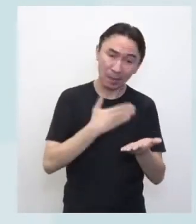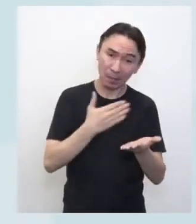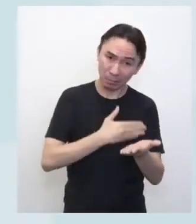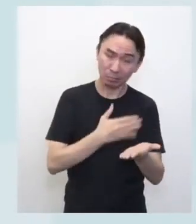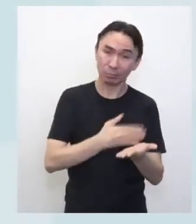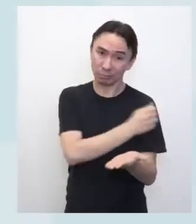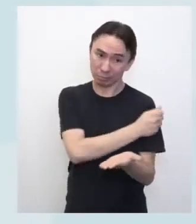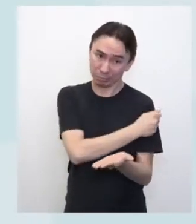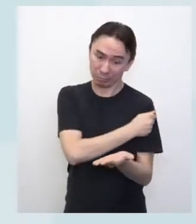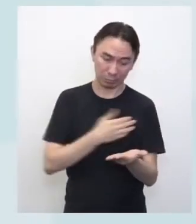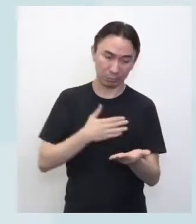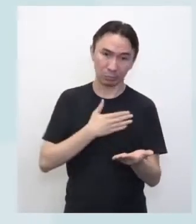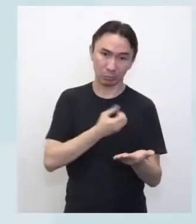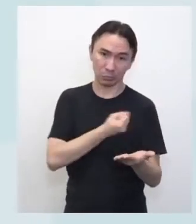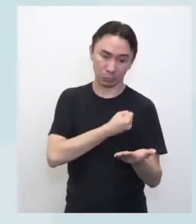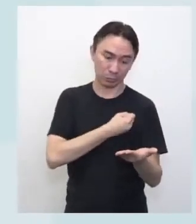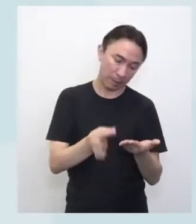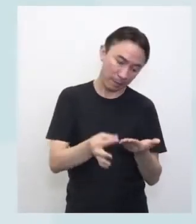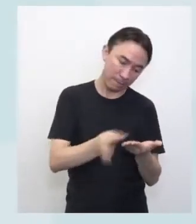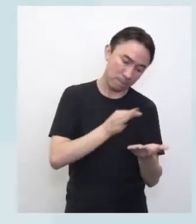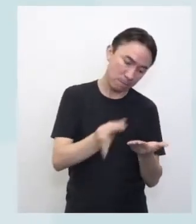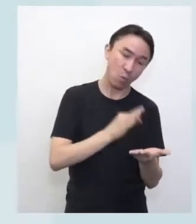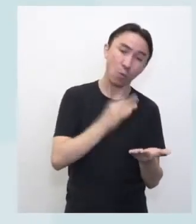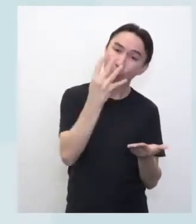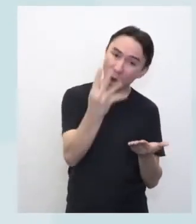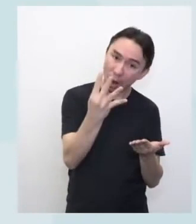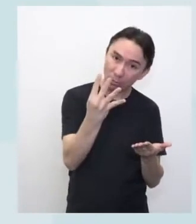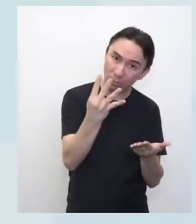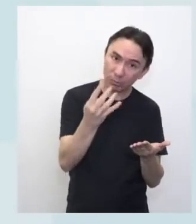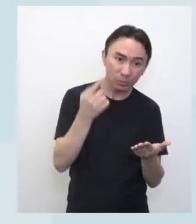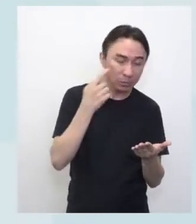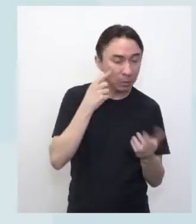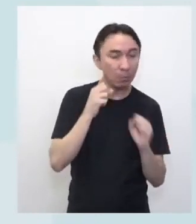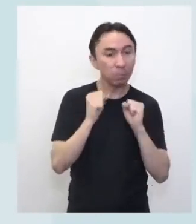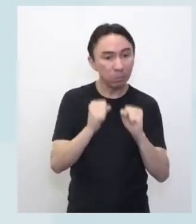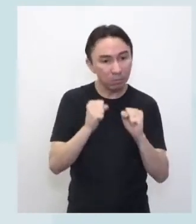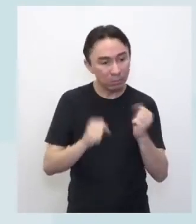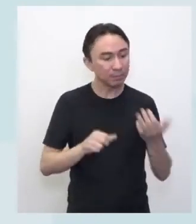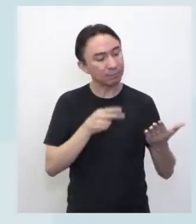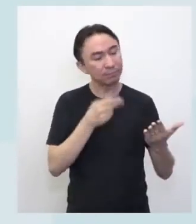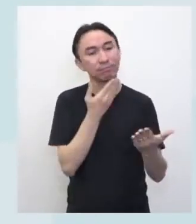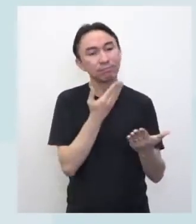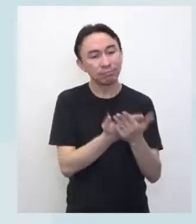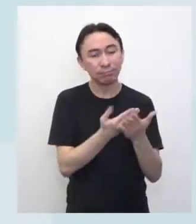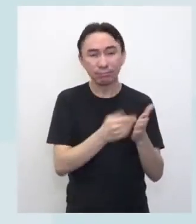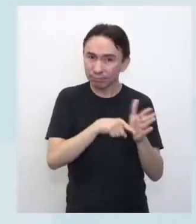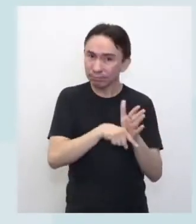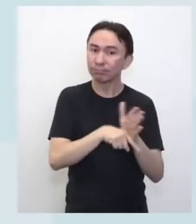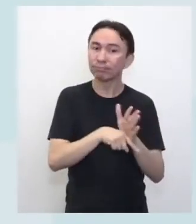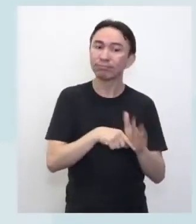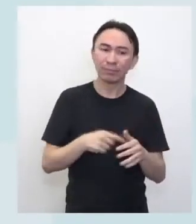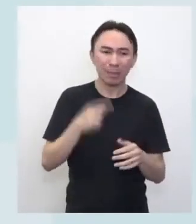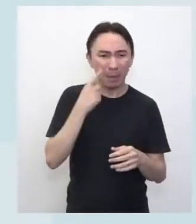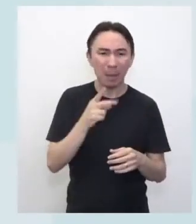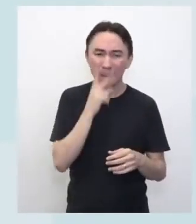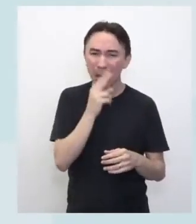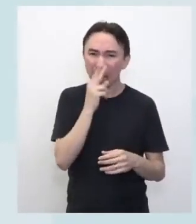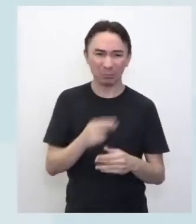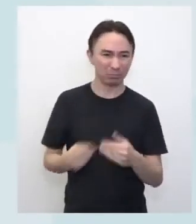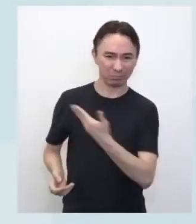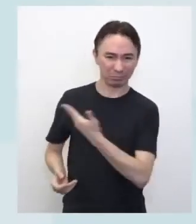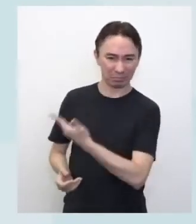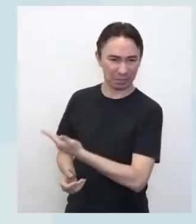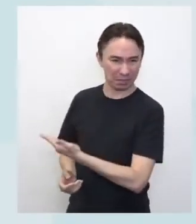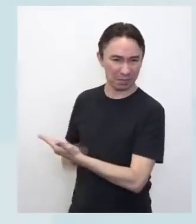Sempre, né? Então, olha só, temos aqui, ó, do lado esquerdo da tela, temos parece que é um pirata, né? Tem um